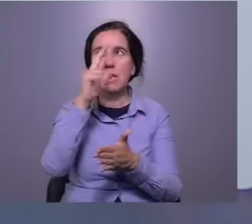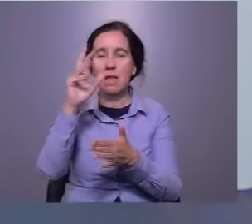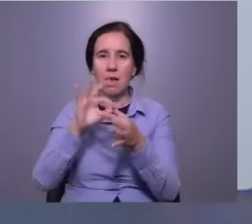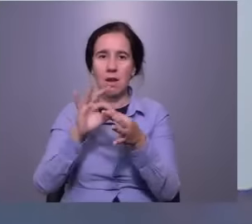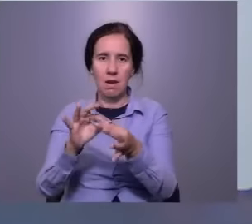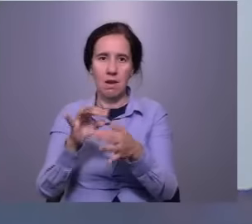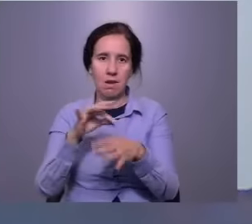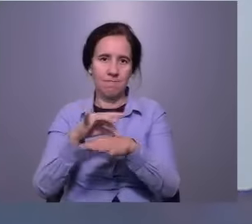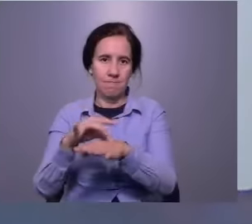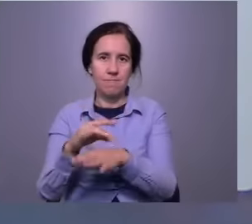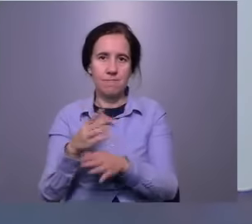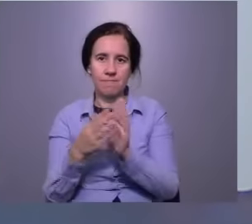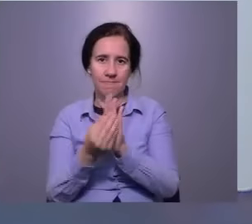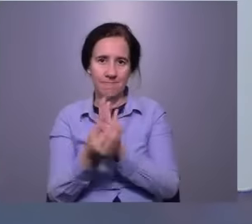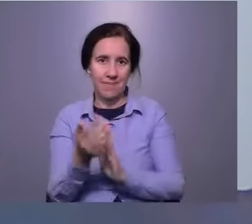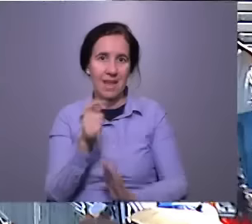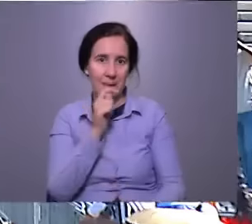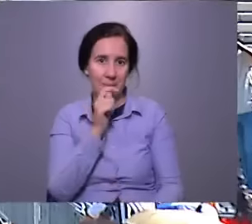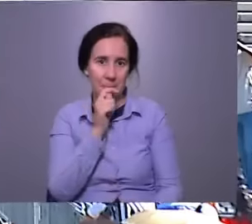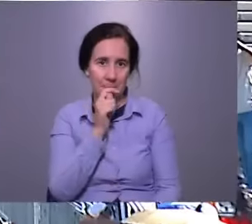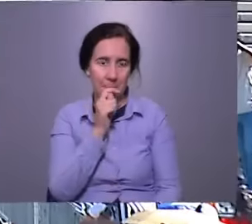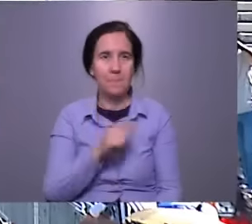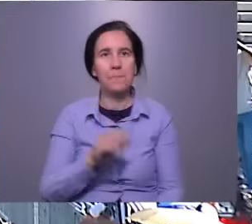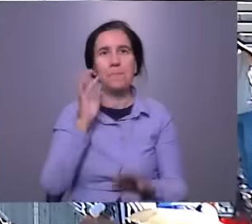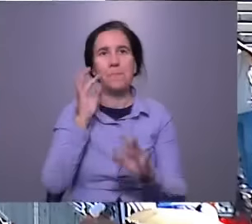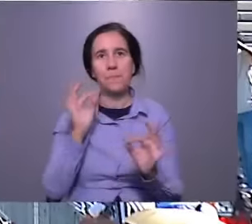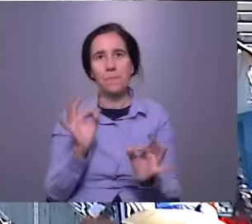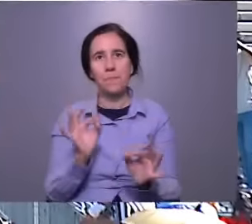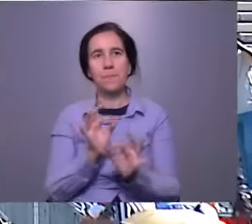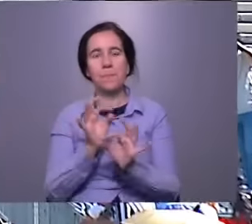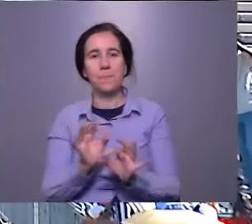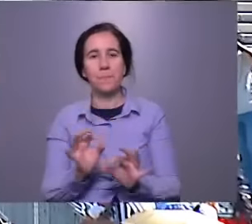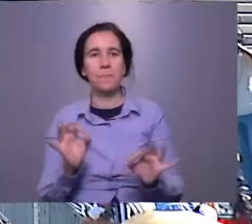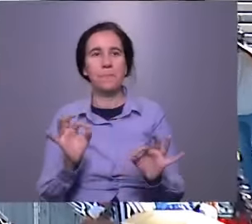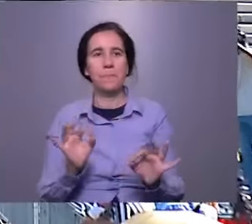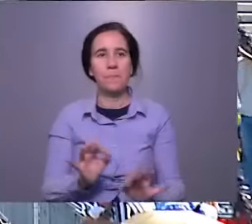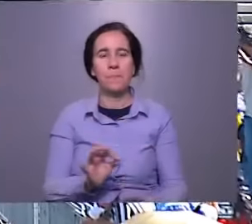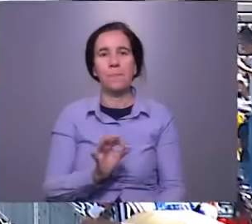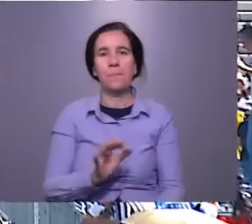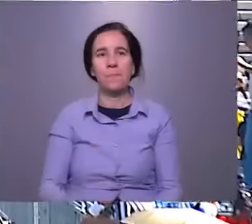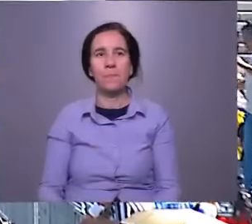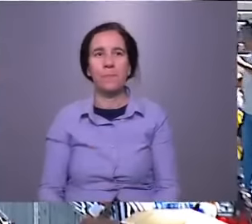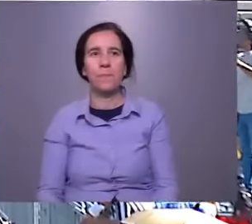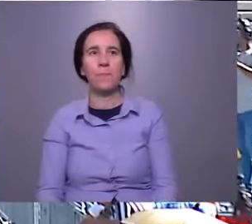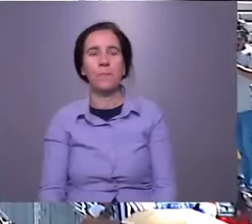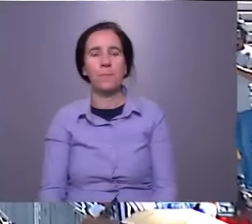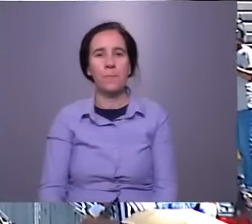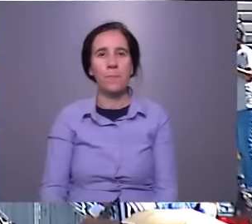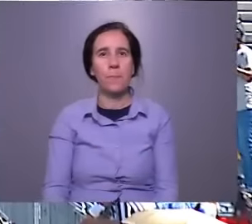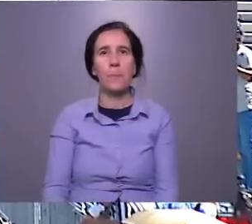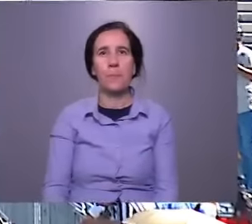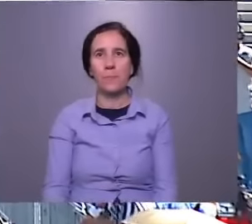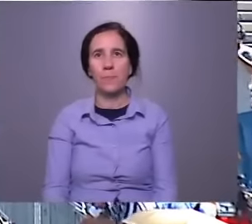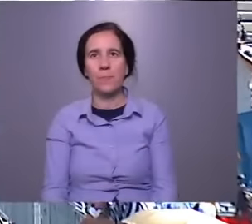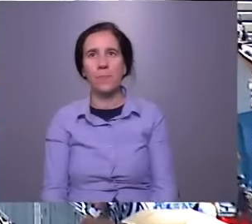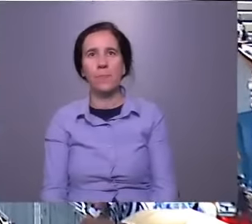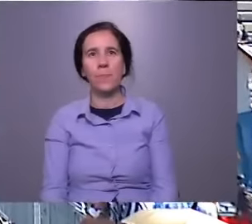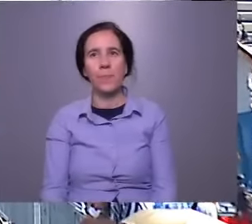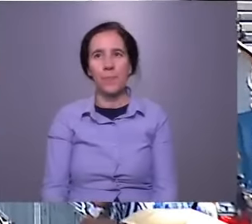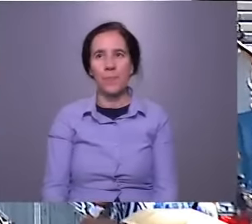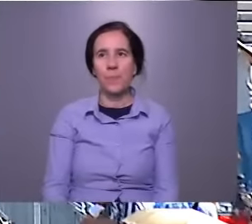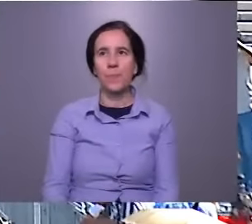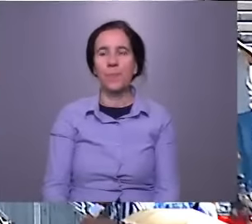mim a Deus nosso Senhor. Deus Todo-Poderoso, tenha compaixão de nós, perdoe os nossos pecados e